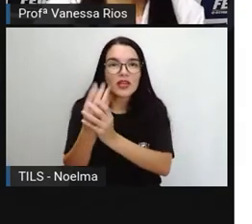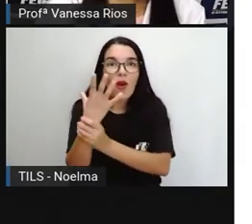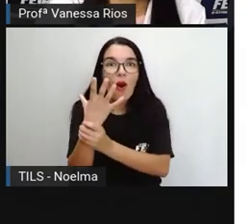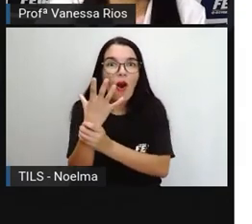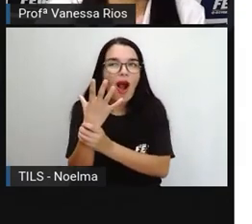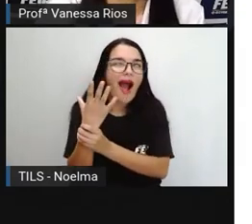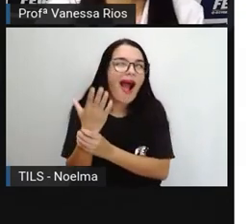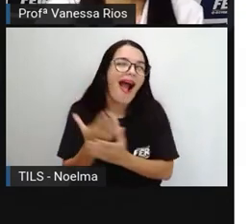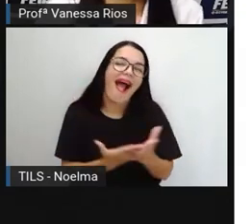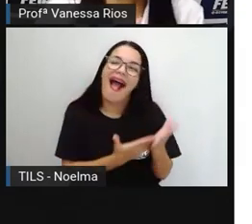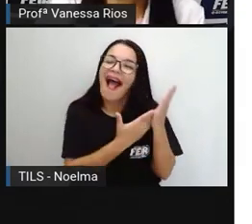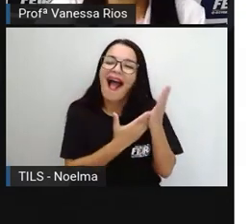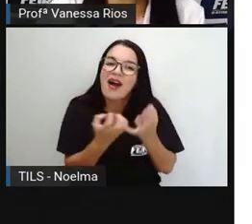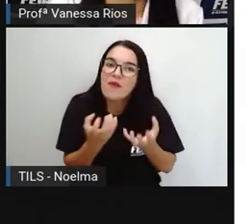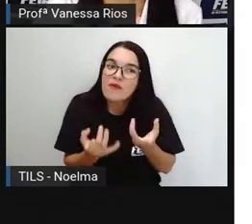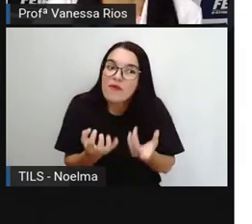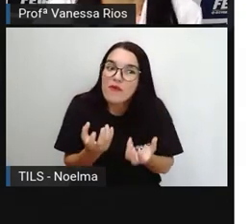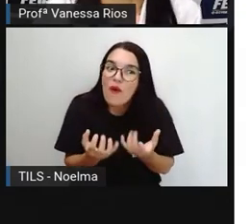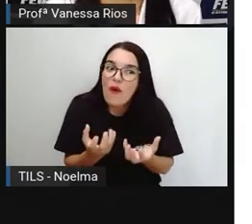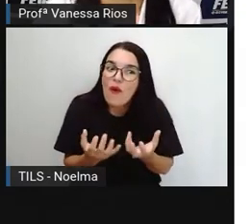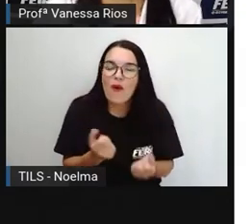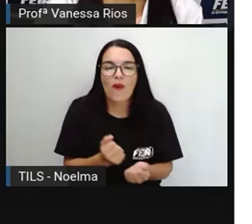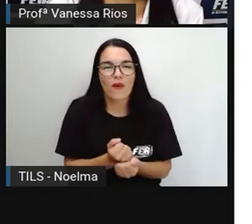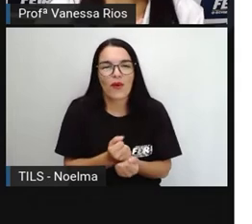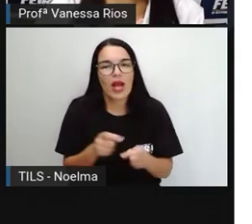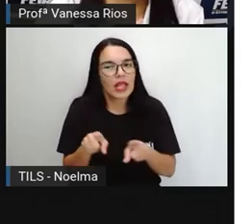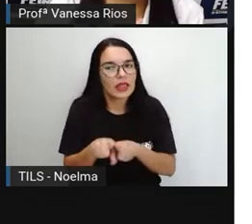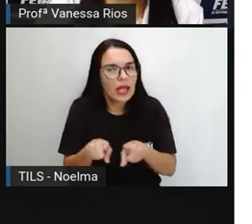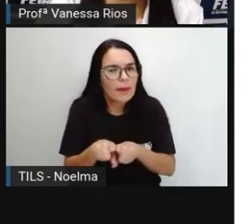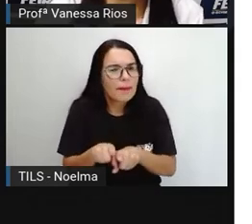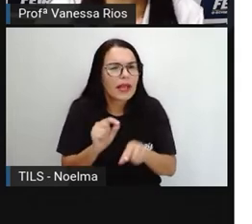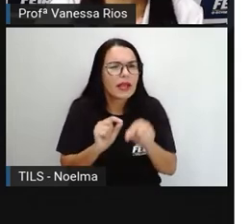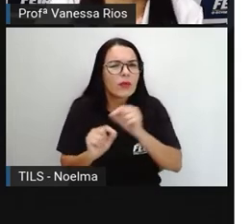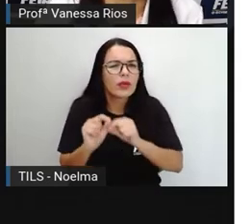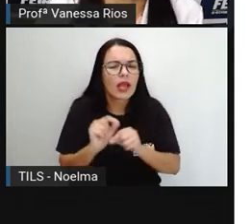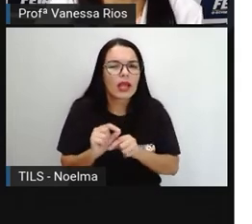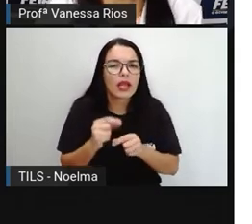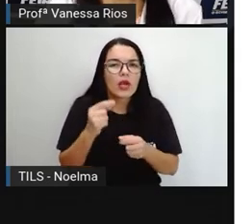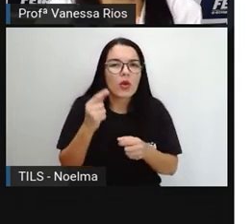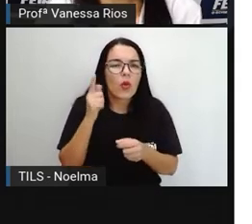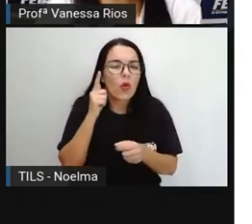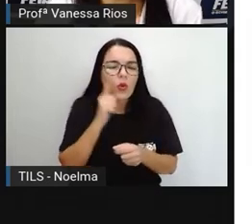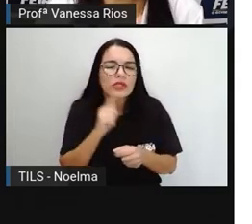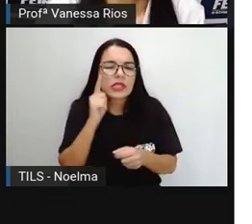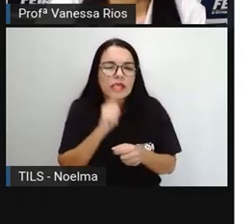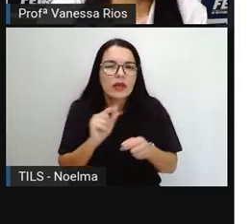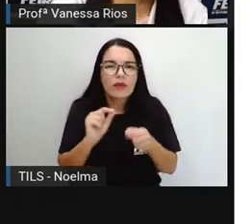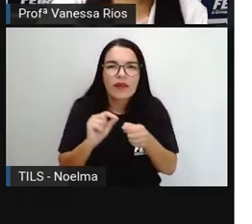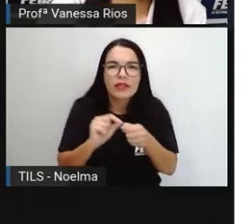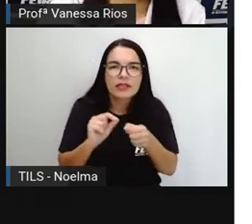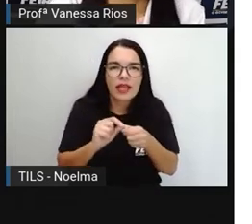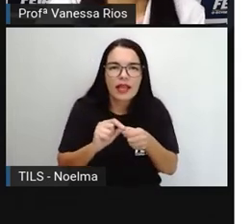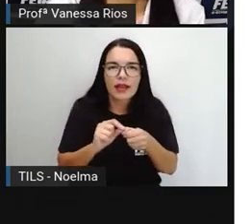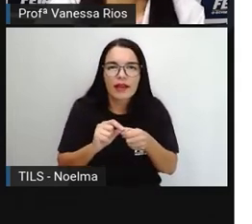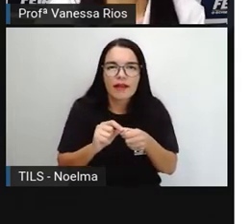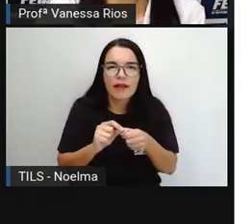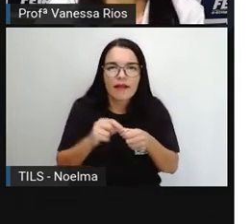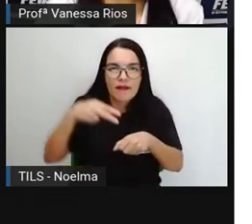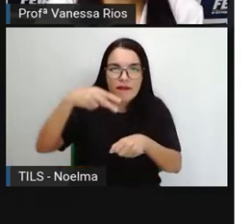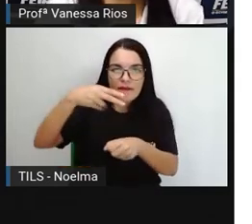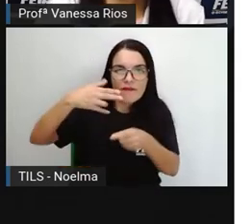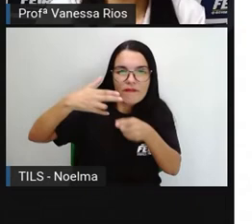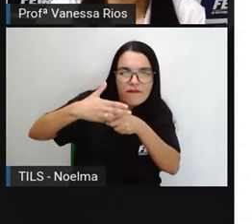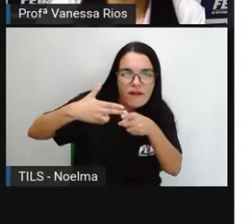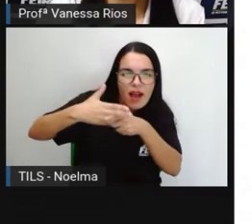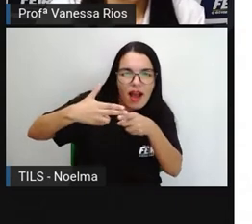técnicas em relação aos utensílios também, em relação às armas e aquilo que fosse ajudar na caça e também